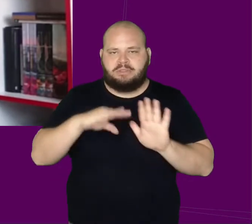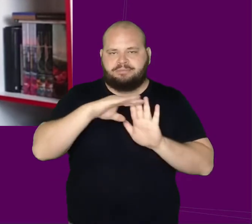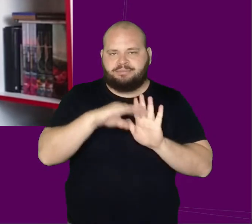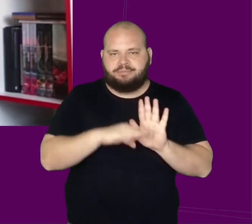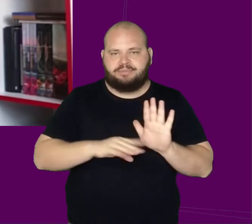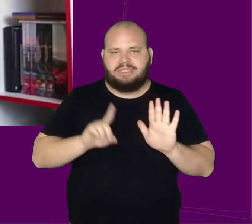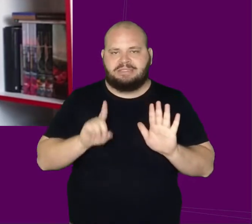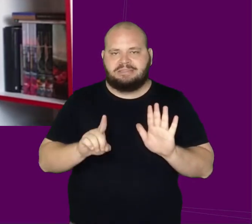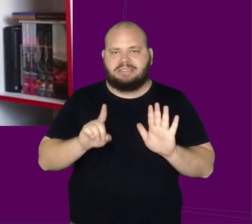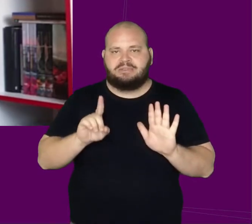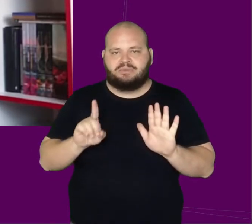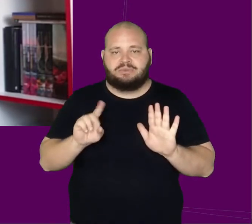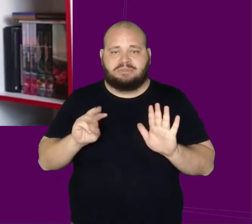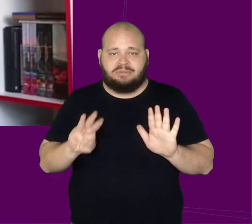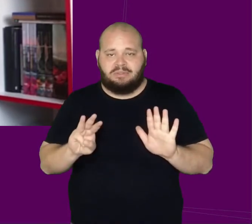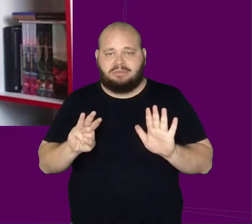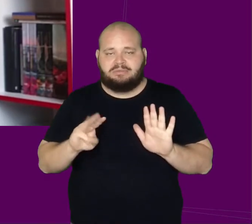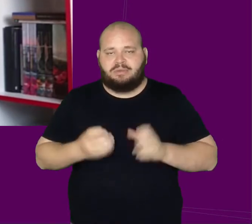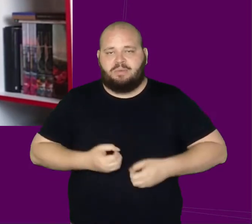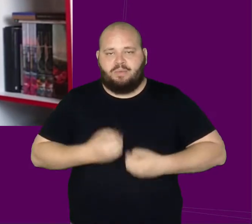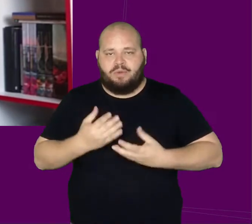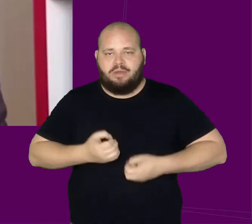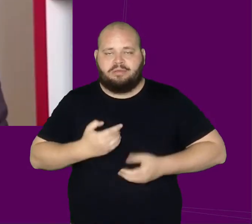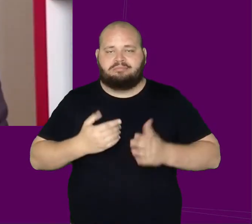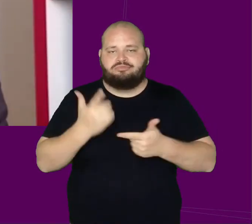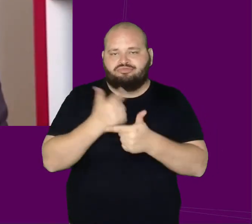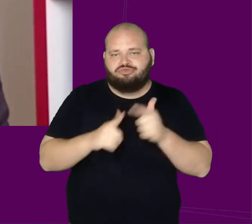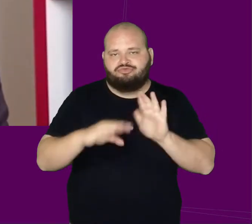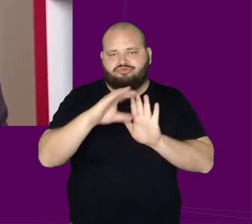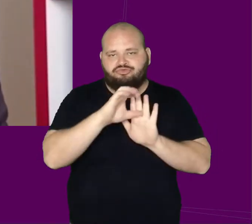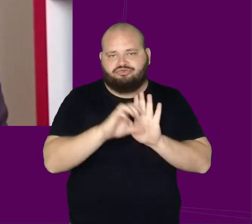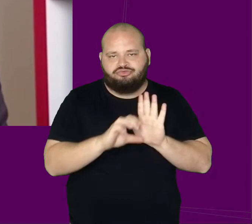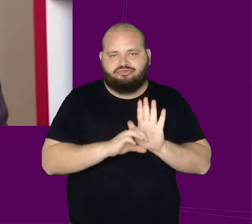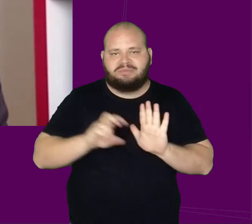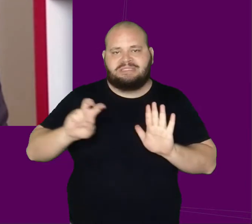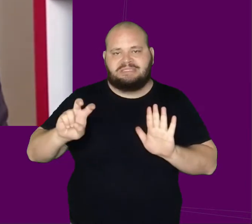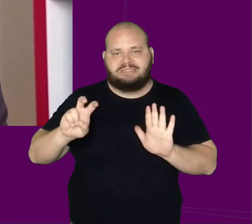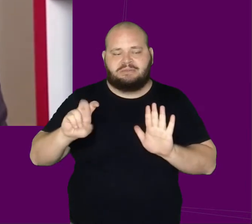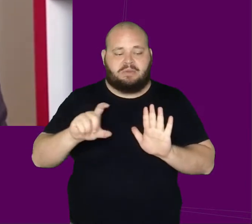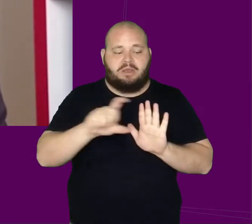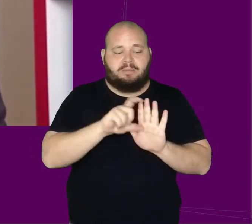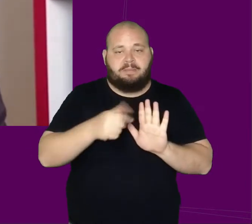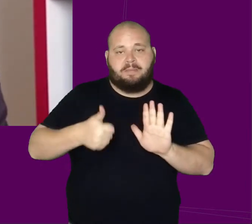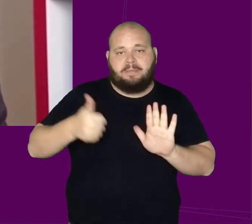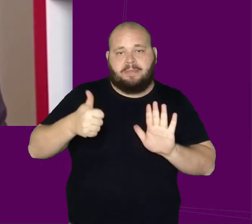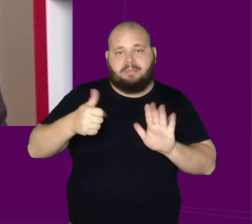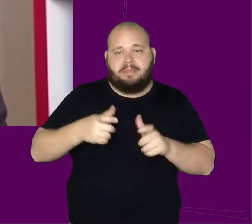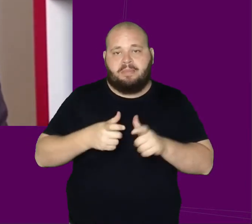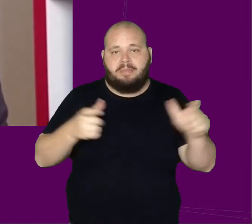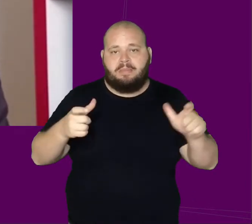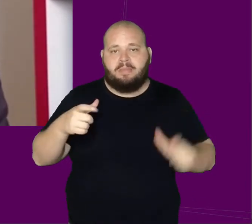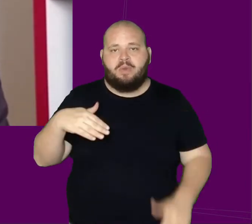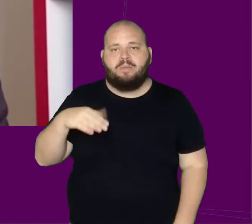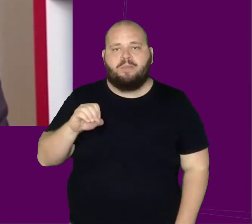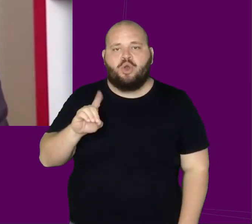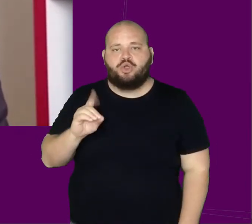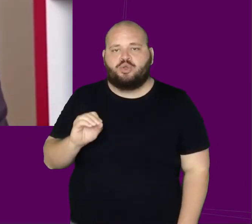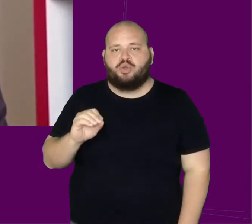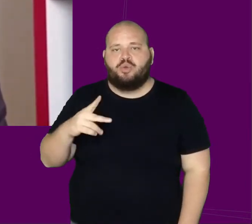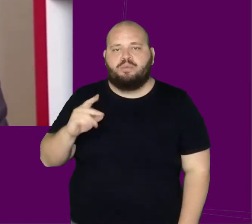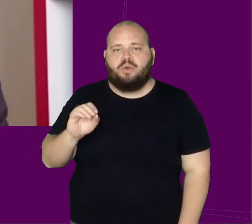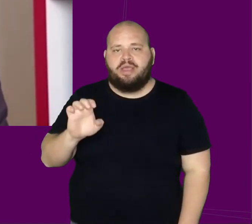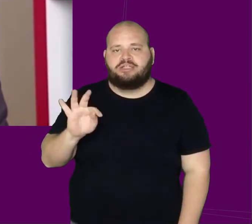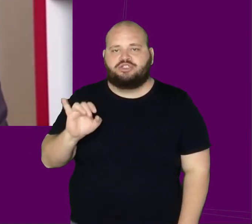113 poemas, divididos em 5 sessões. A primeira sessão é a maior e se chama O Modo Poético. Ela conta